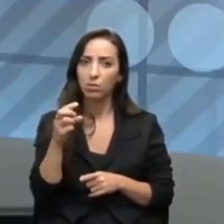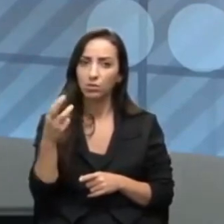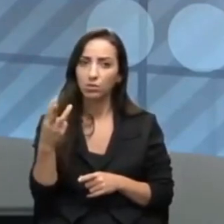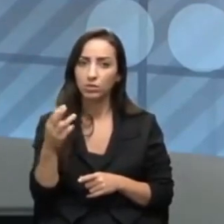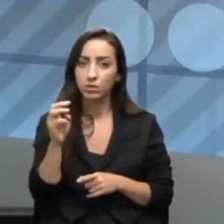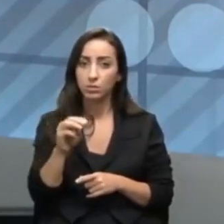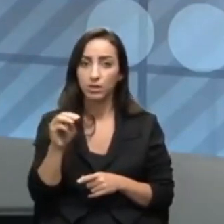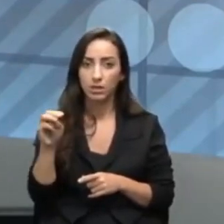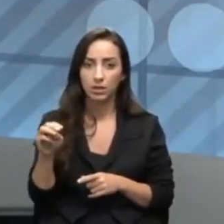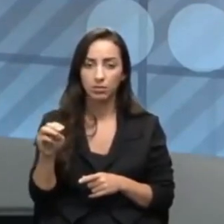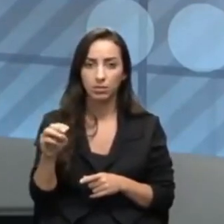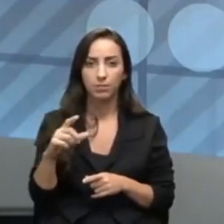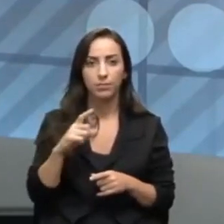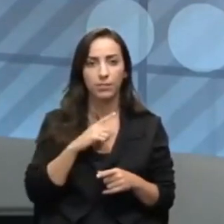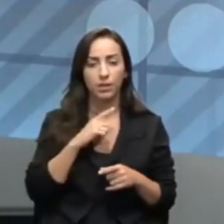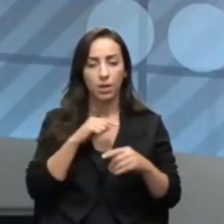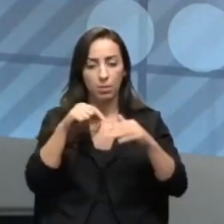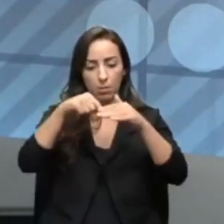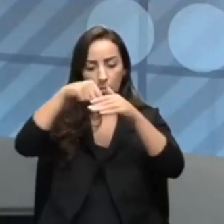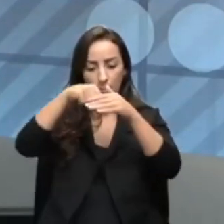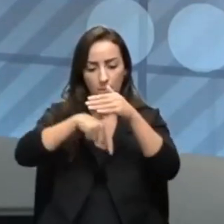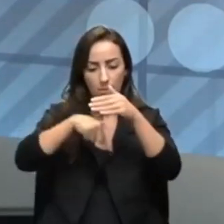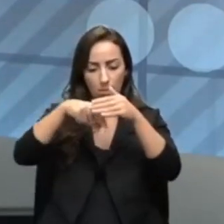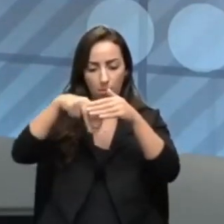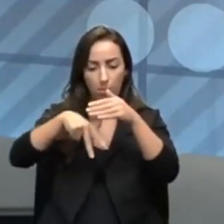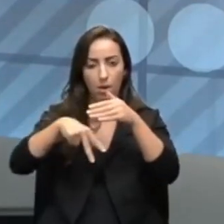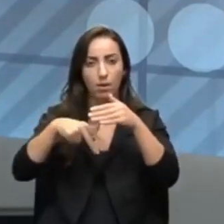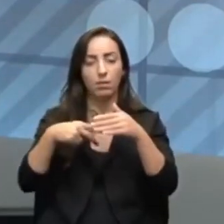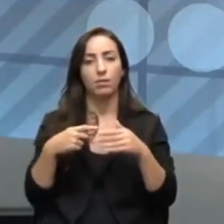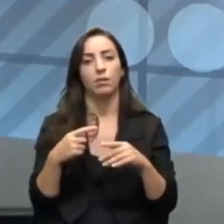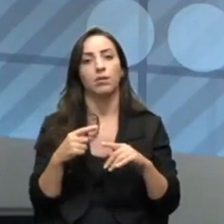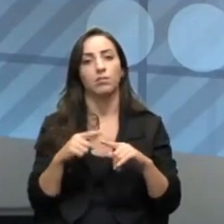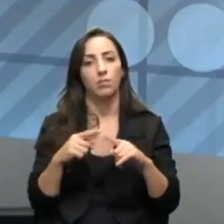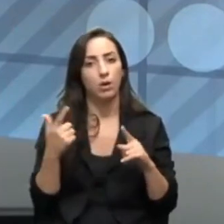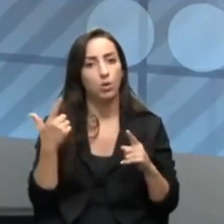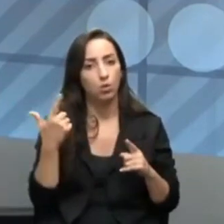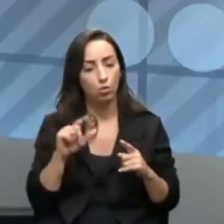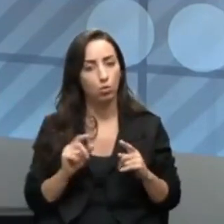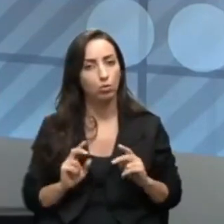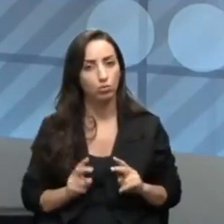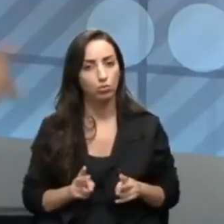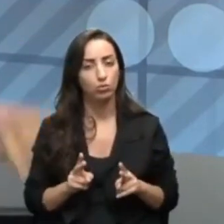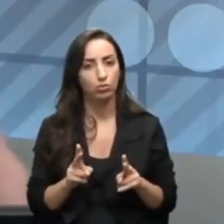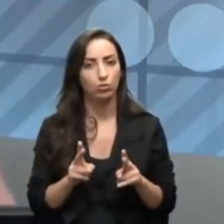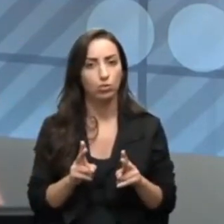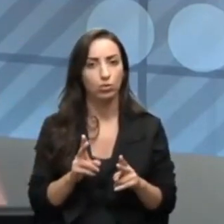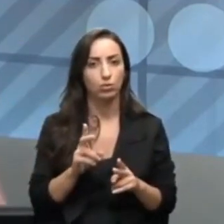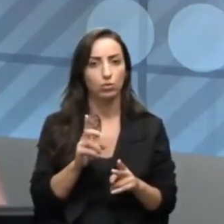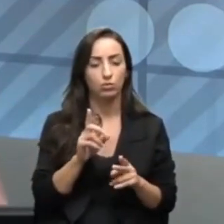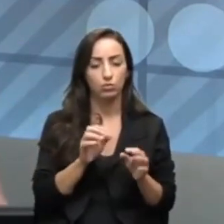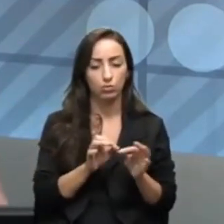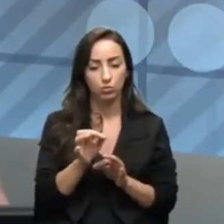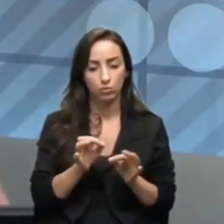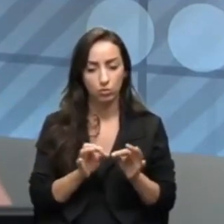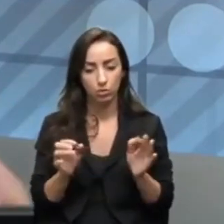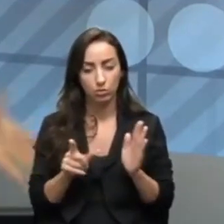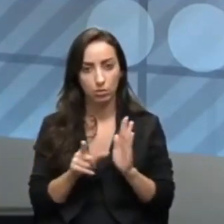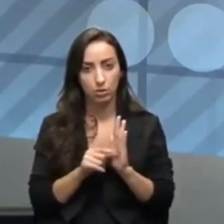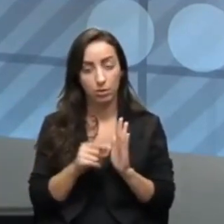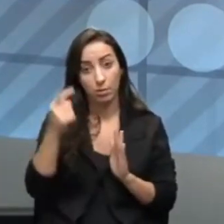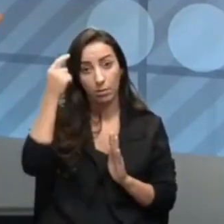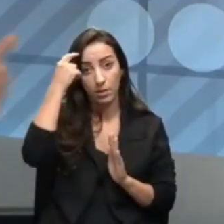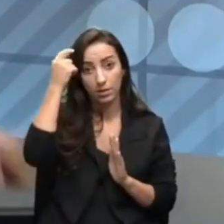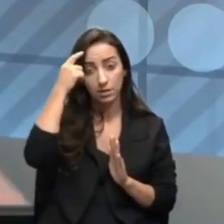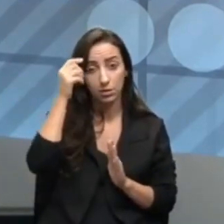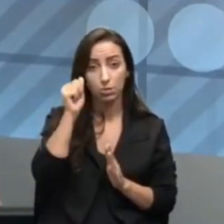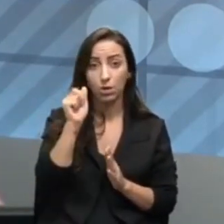uma perna a mais no estribo, mas a gente ainda continua com o estribo com diâmetro menor, tá? Pensando